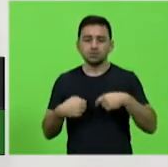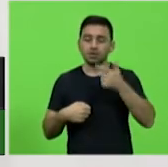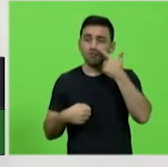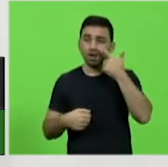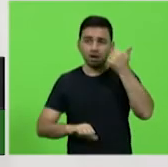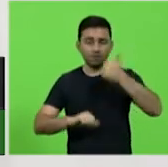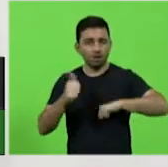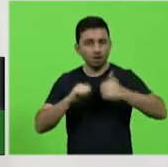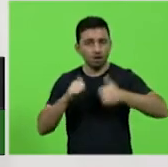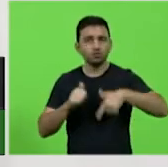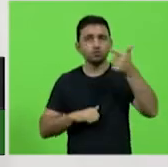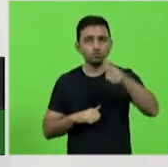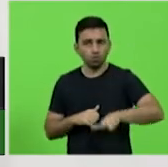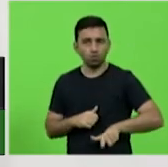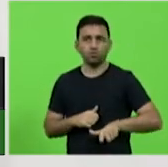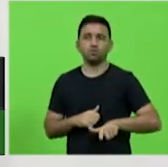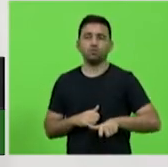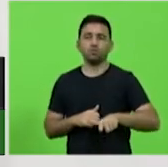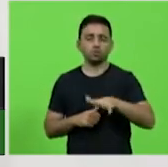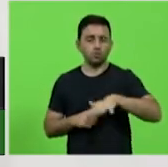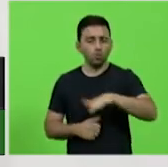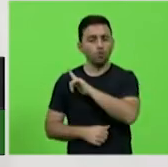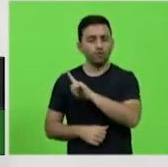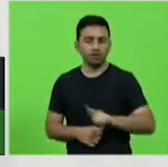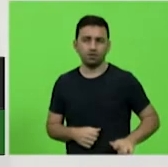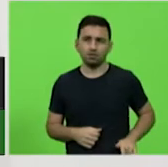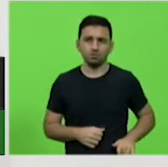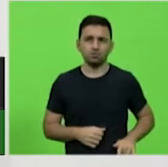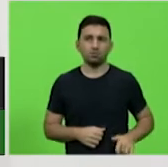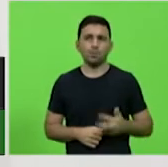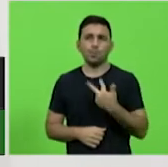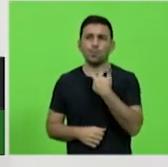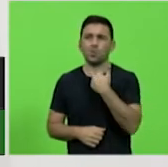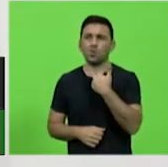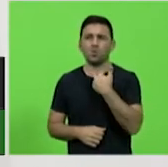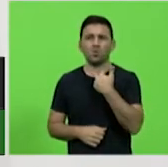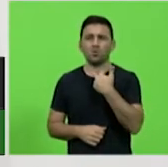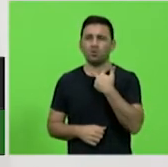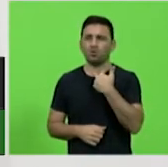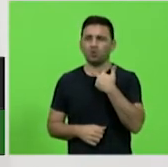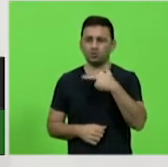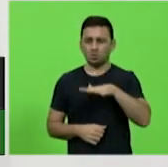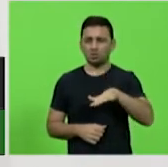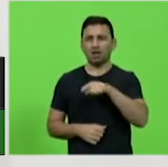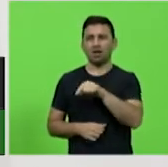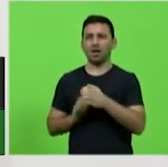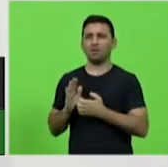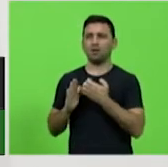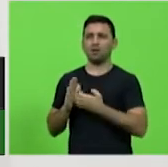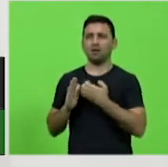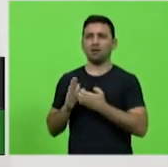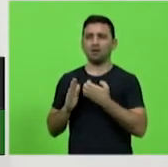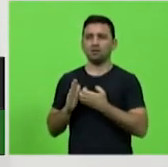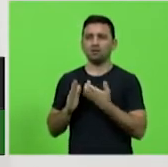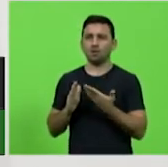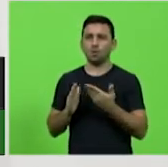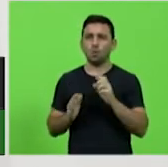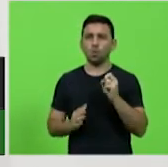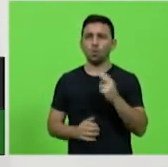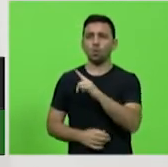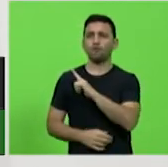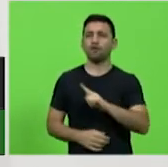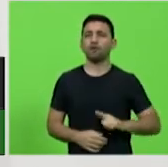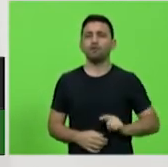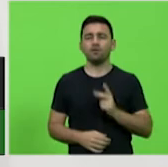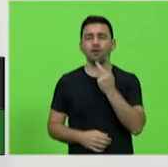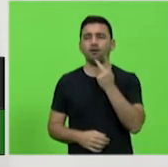pelo Parlamento Catarinense, pelo governo. O que não pode acontecer é a concessionária ou o governo do estado